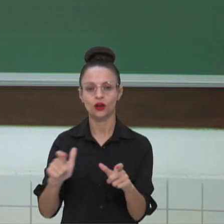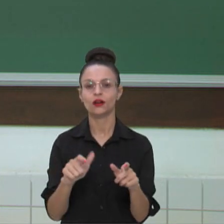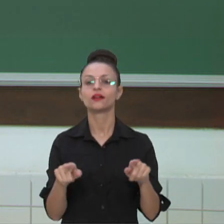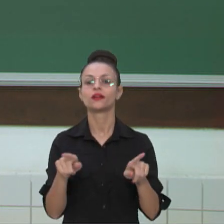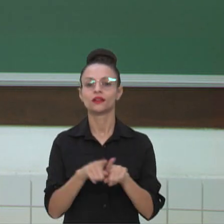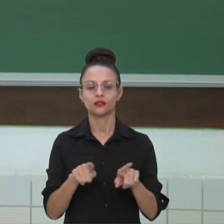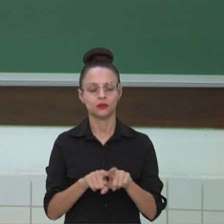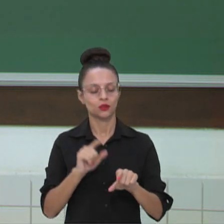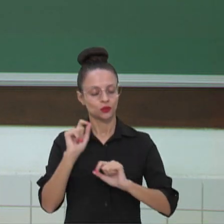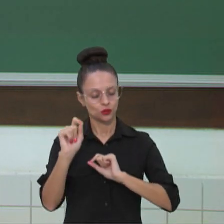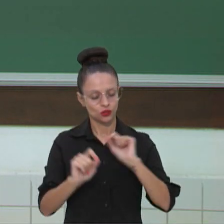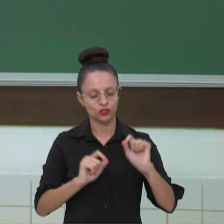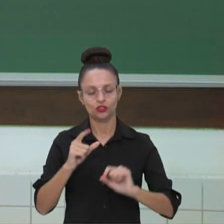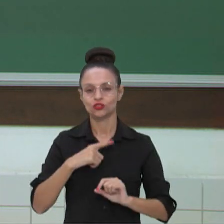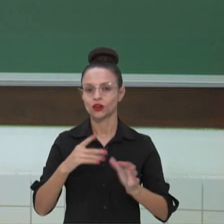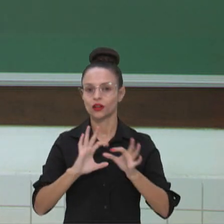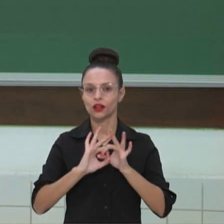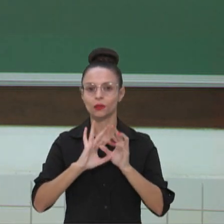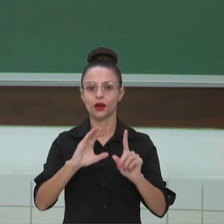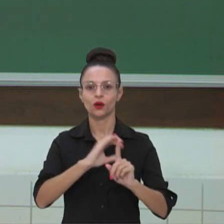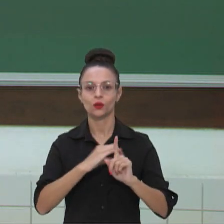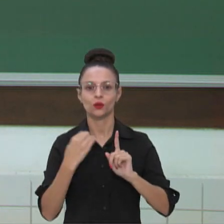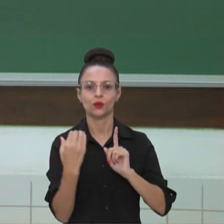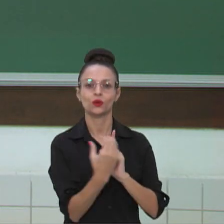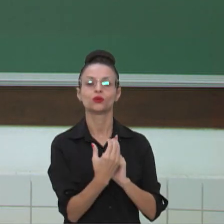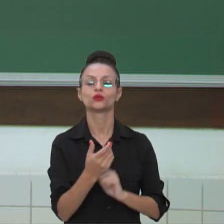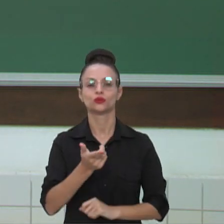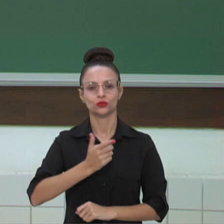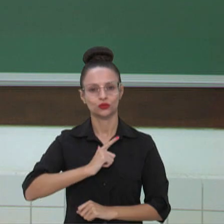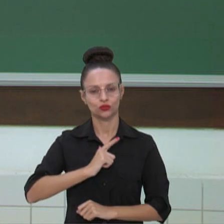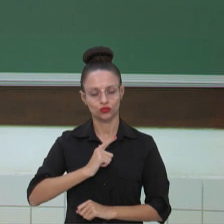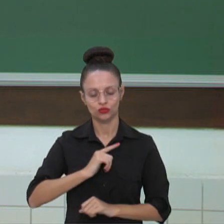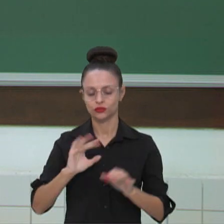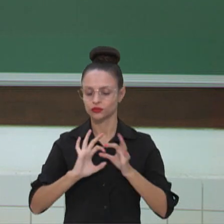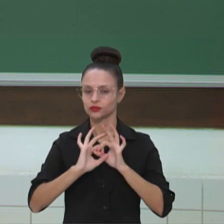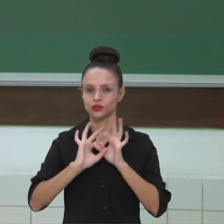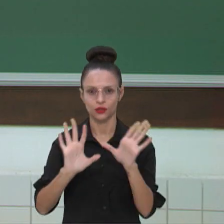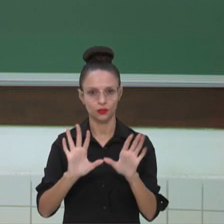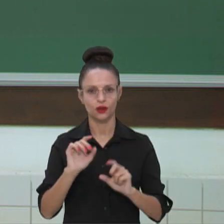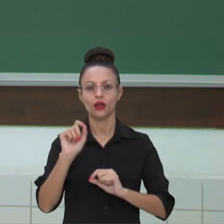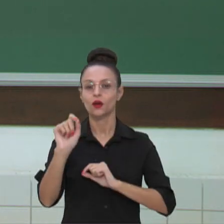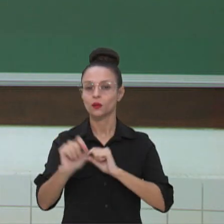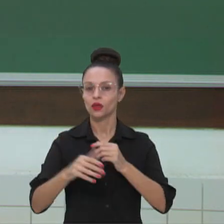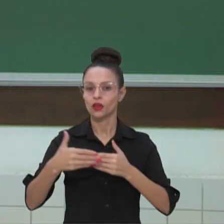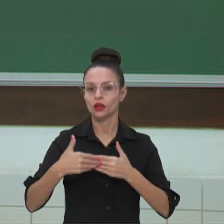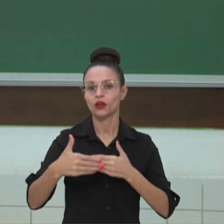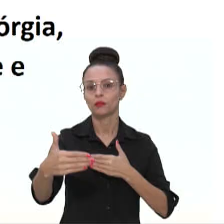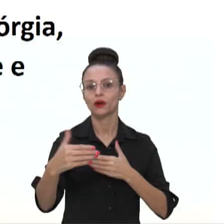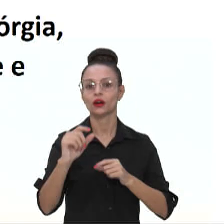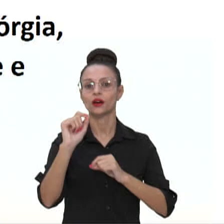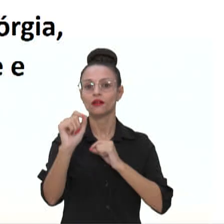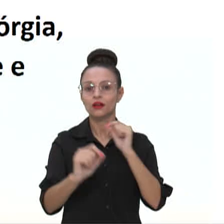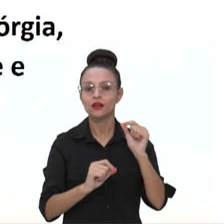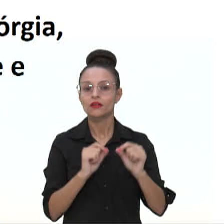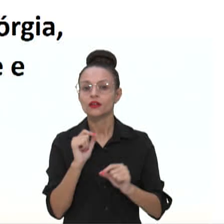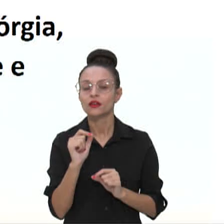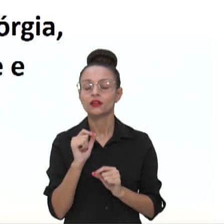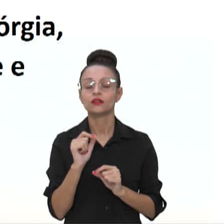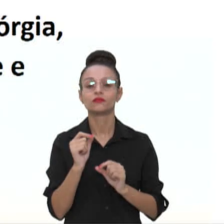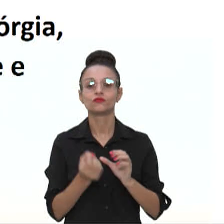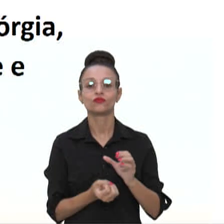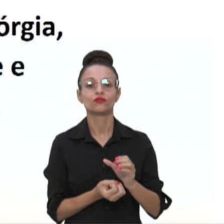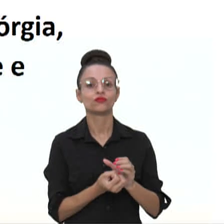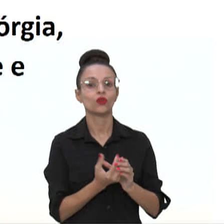e havia liberdade de culto nessas colônias, nessas 13 colônias. É a partir dessas 13 colônias que